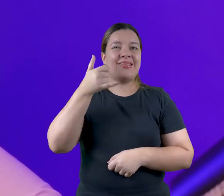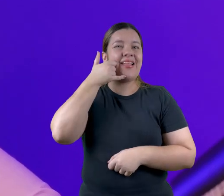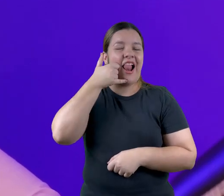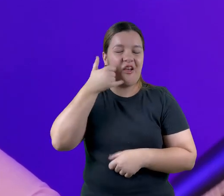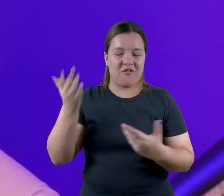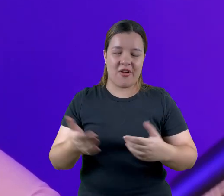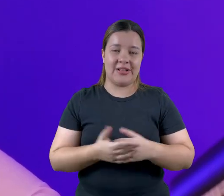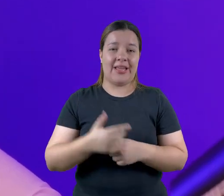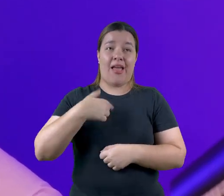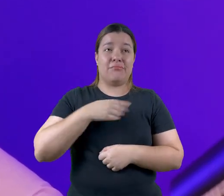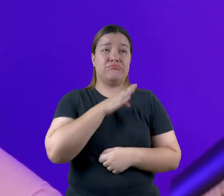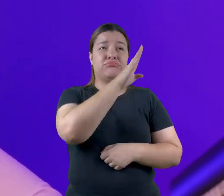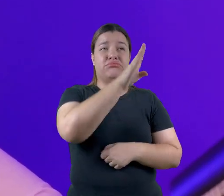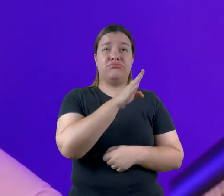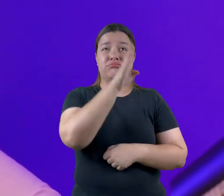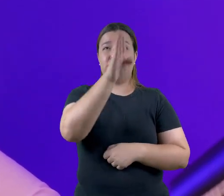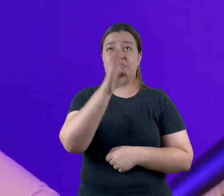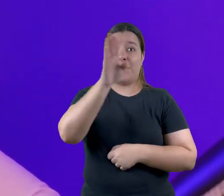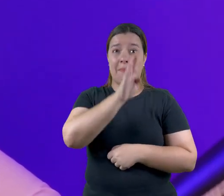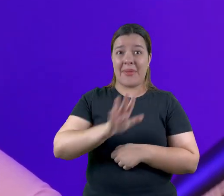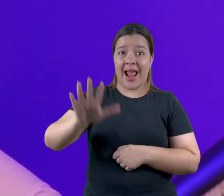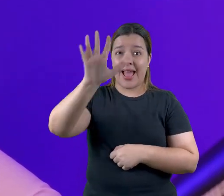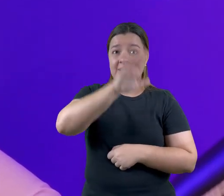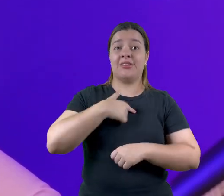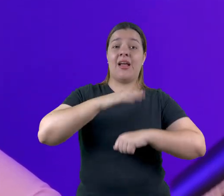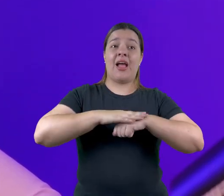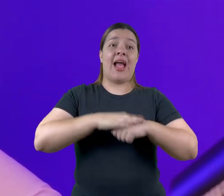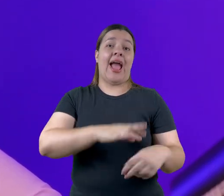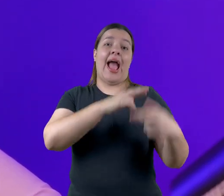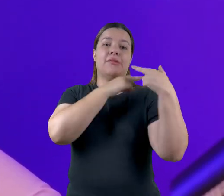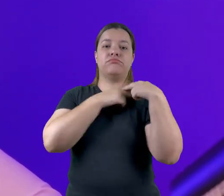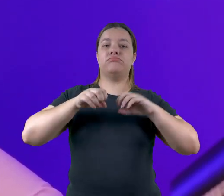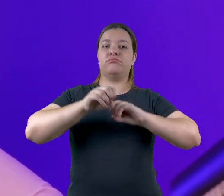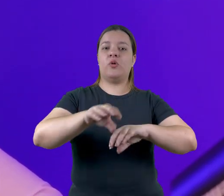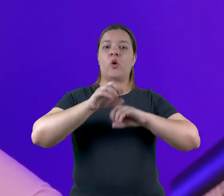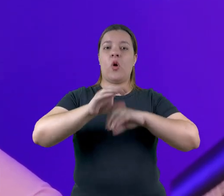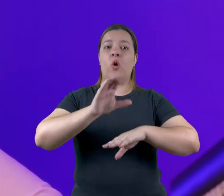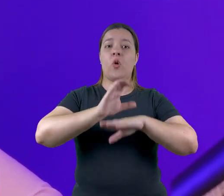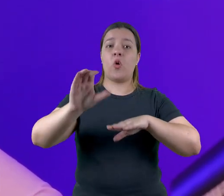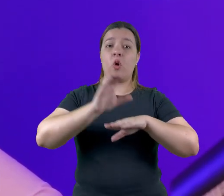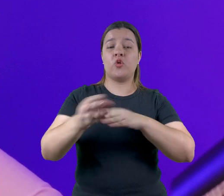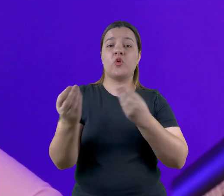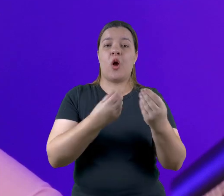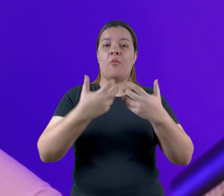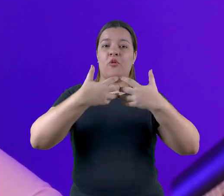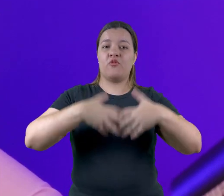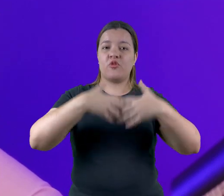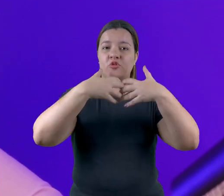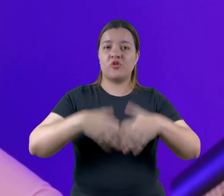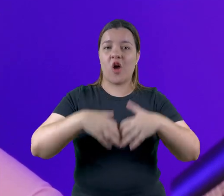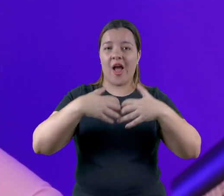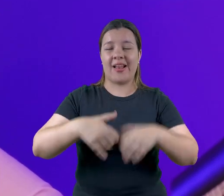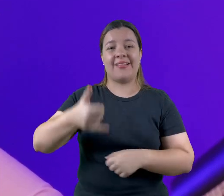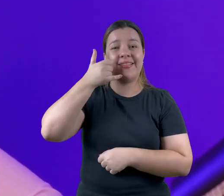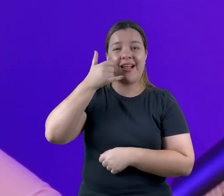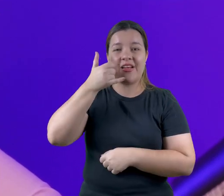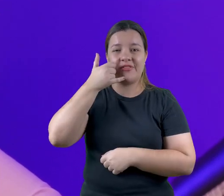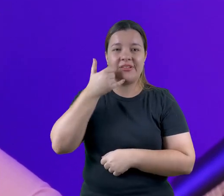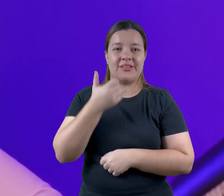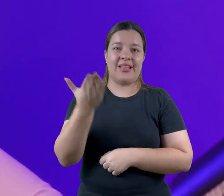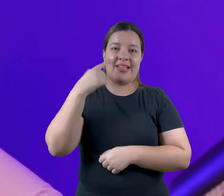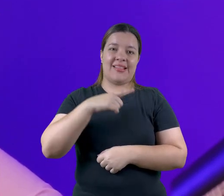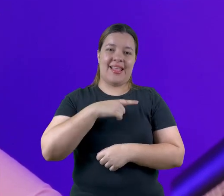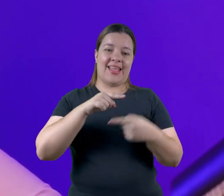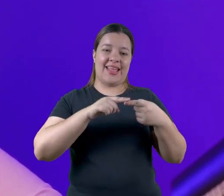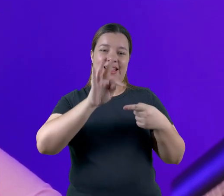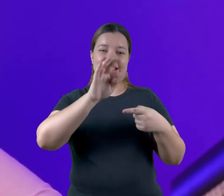então eu viajei muito o país eh ministrando cursos de rede de pacotes paraas Teles né Na época